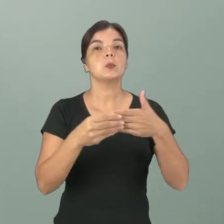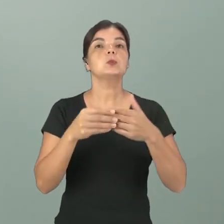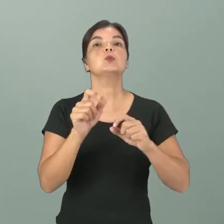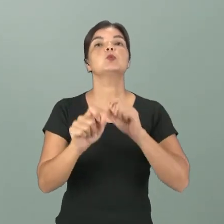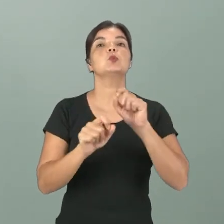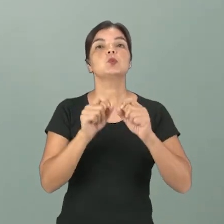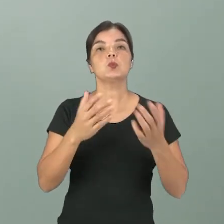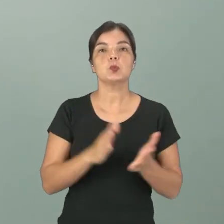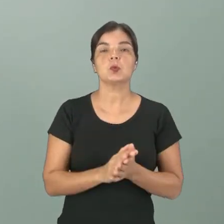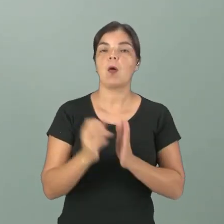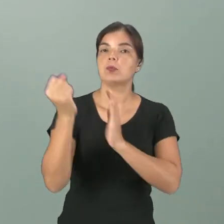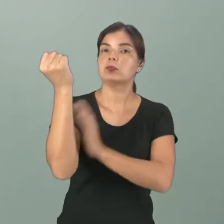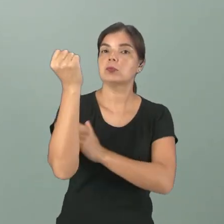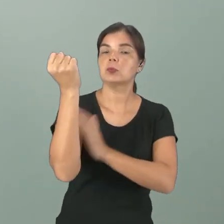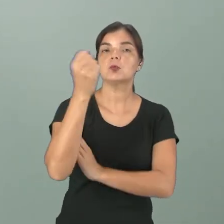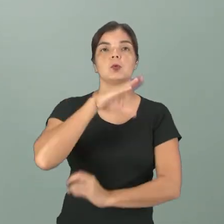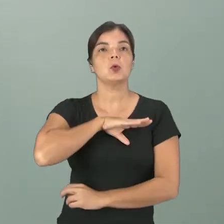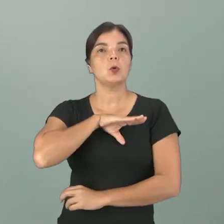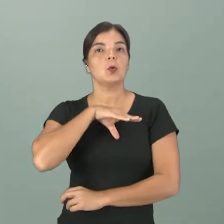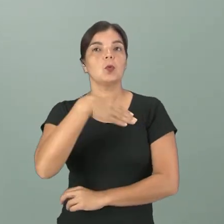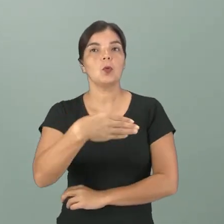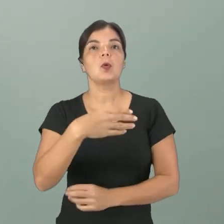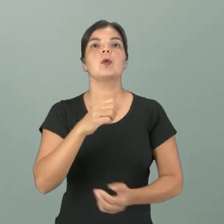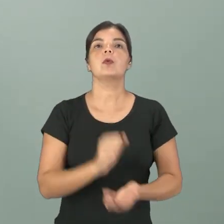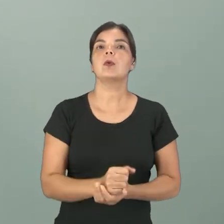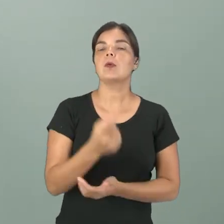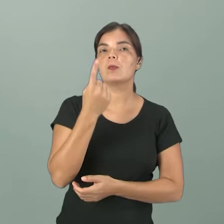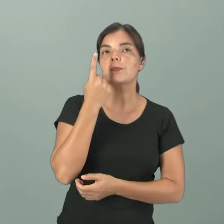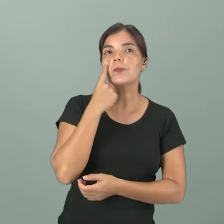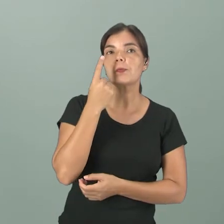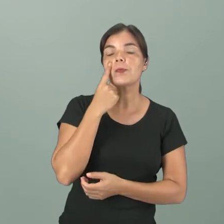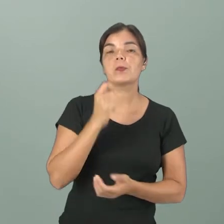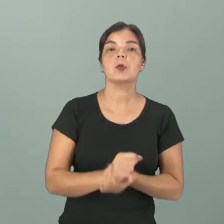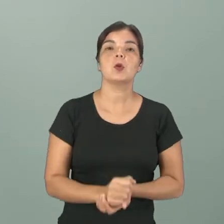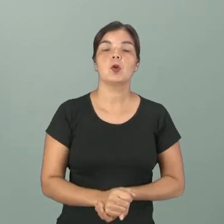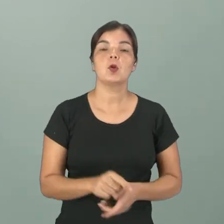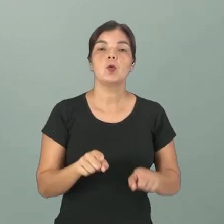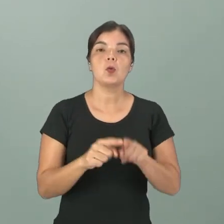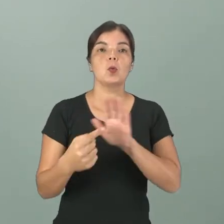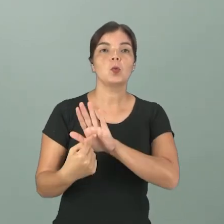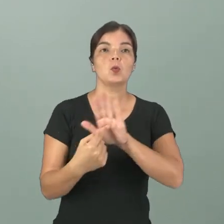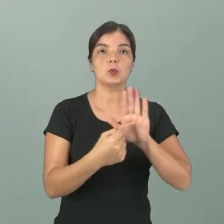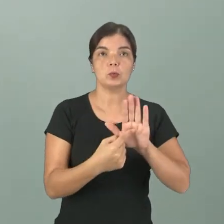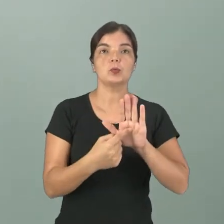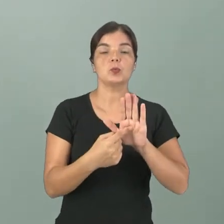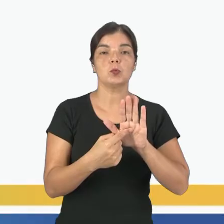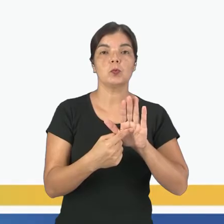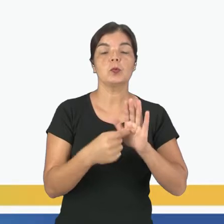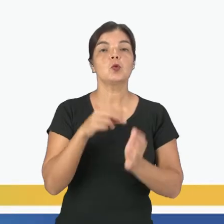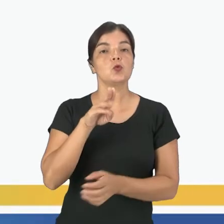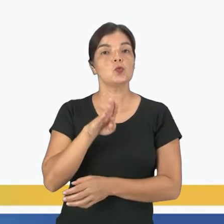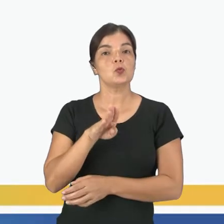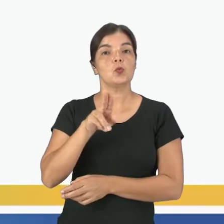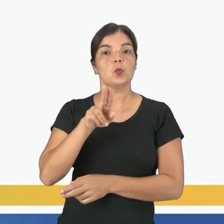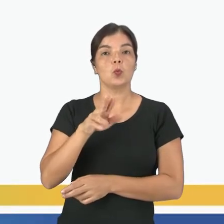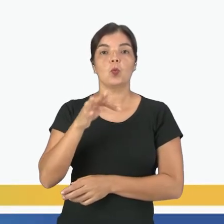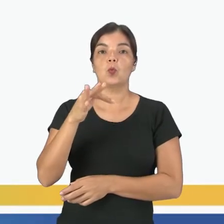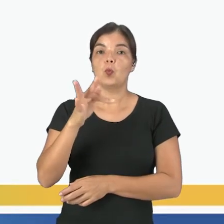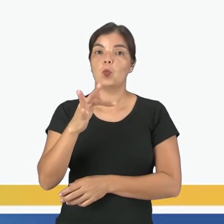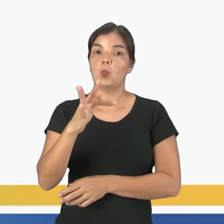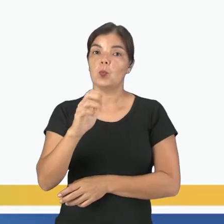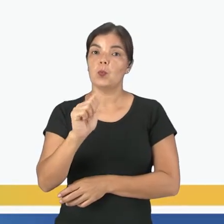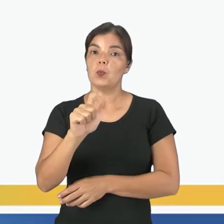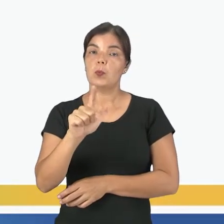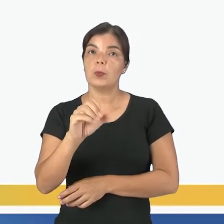trazer força, coragem. Observe aqui nessa tela que eu mostro uma máscara de búfalo. O búfalo